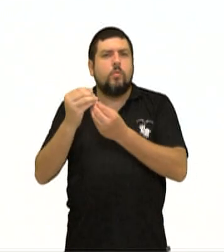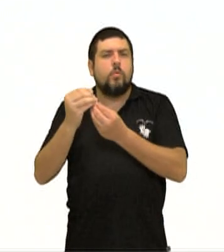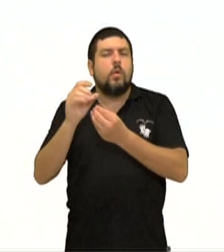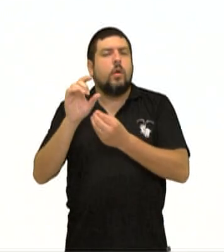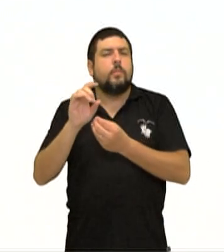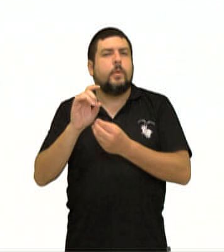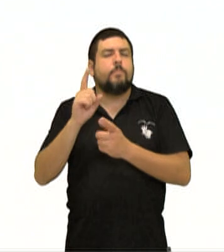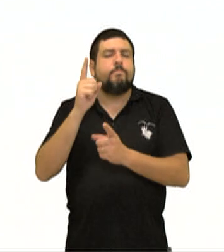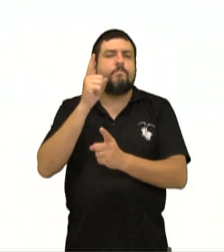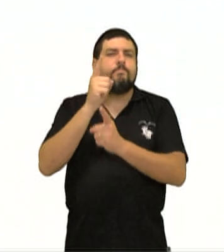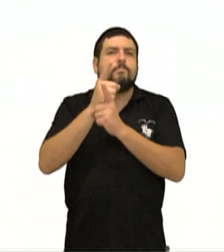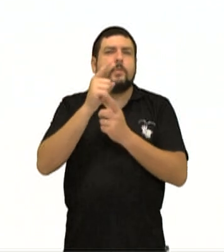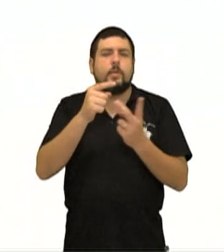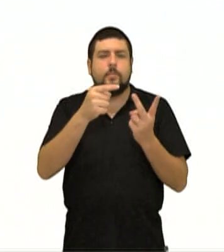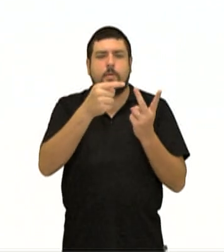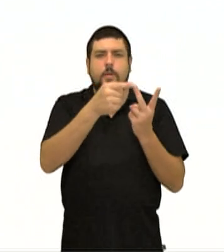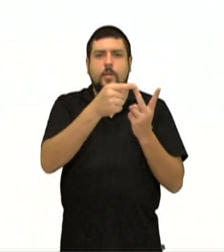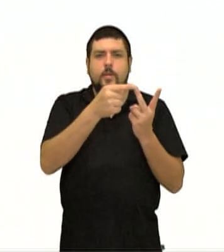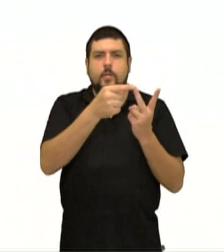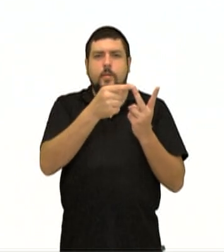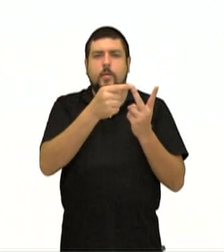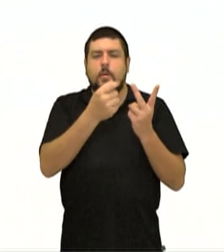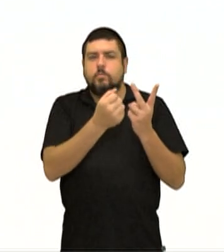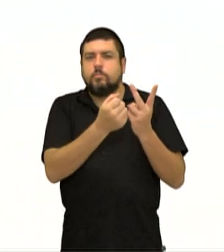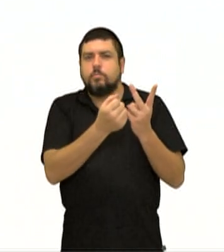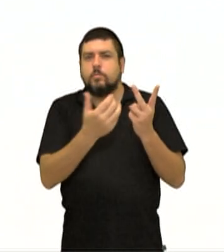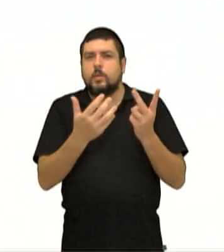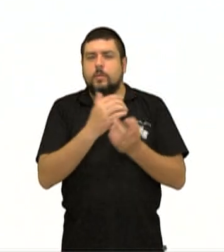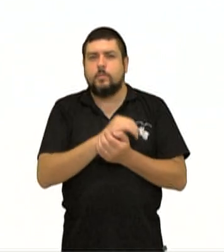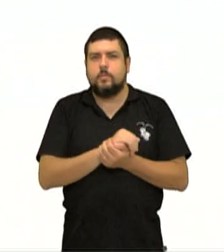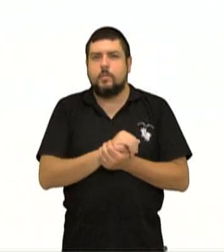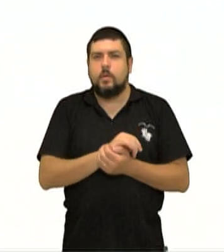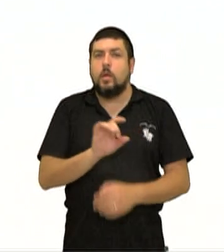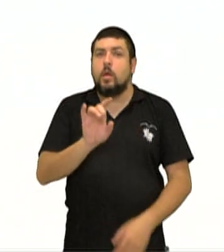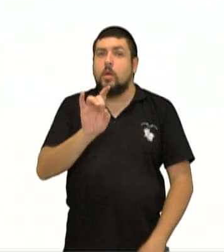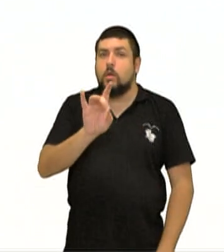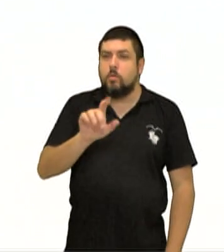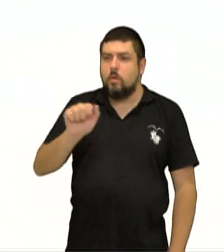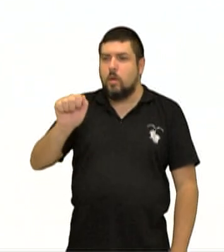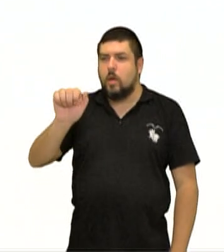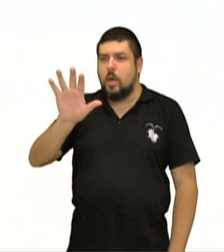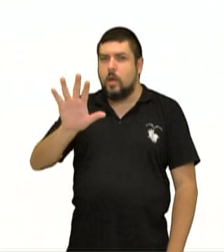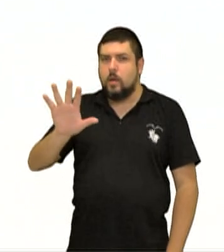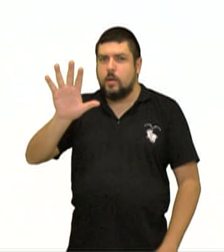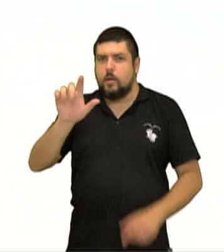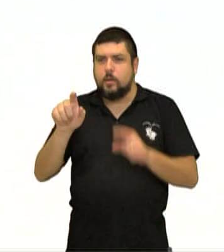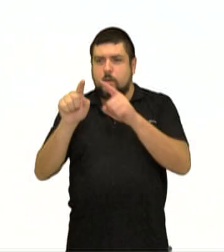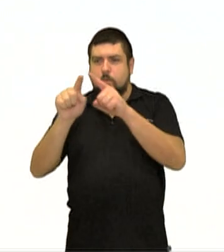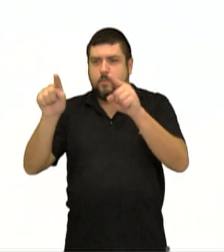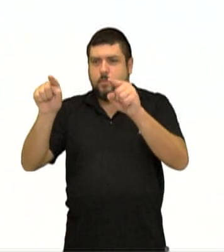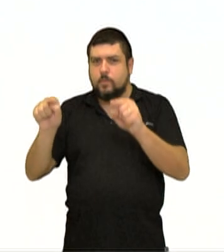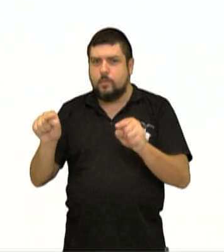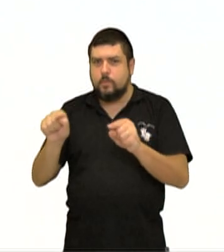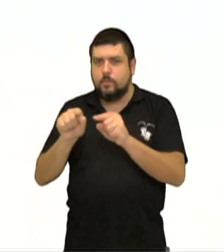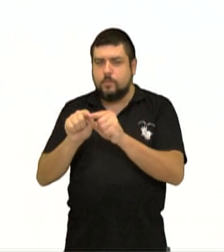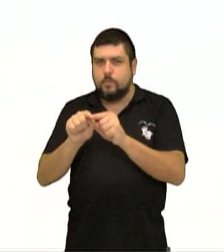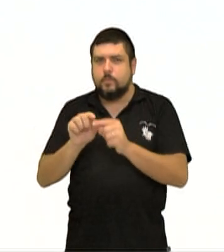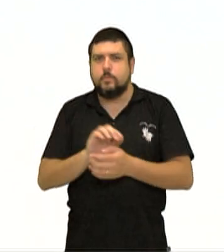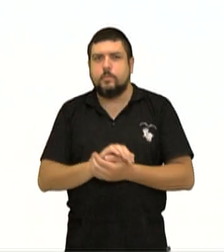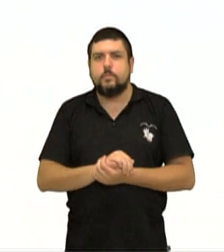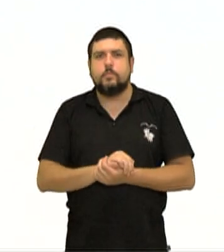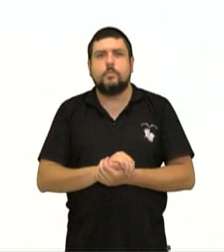quadrada dessa área. Essa regra vale apenas para a área em forma de quadrado, ok?